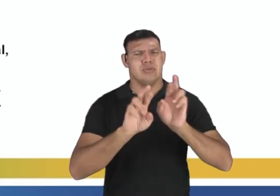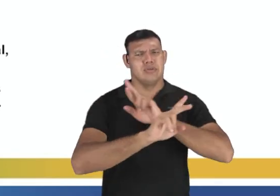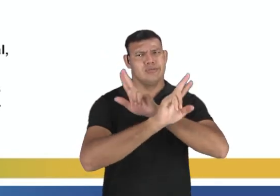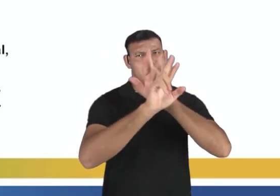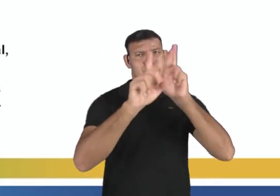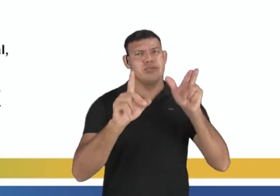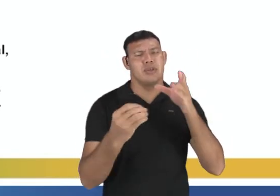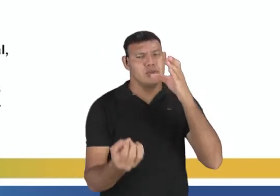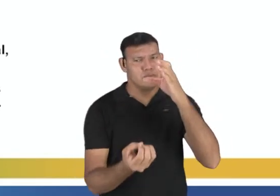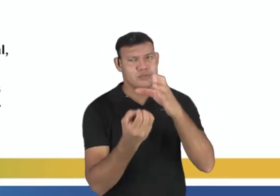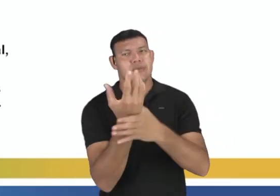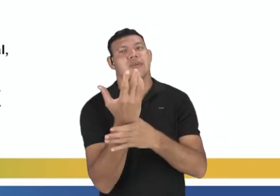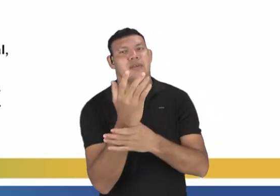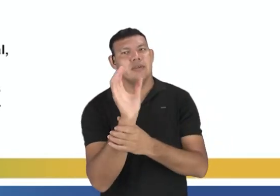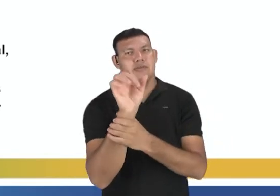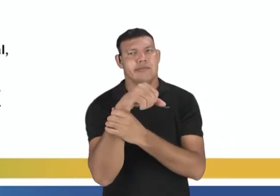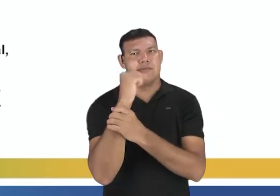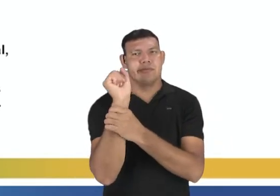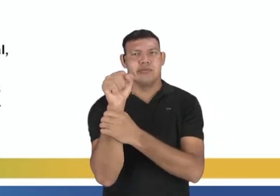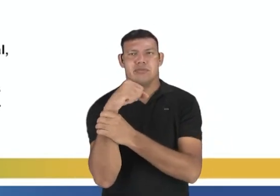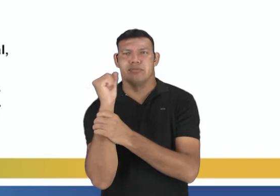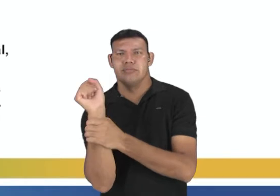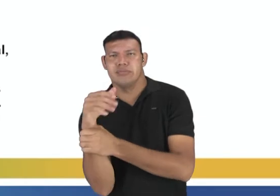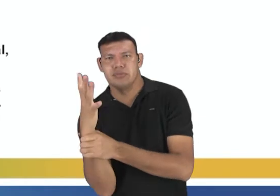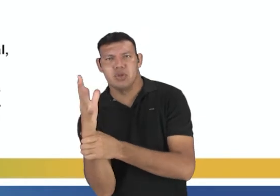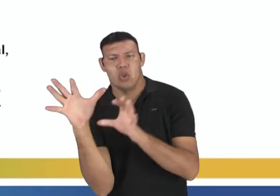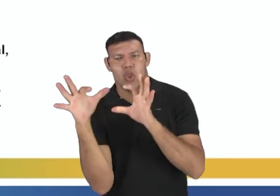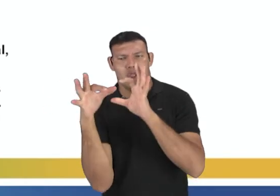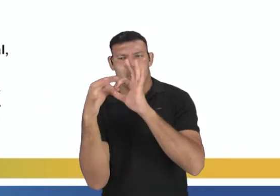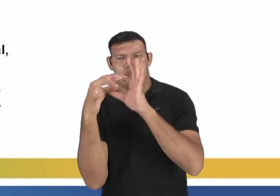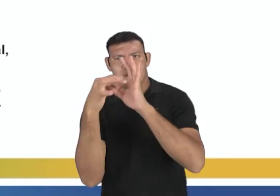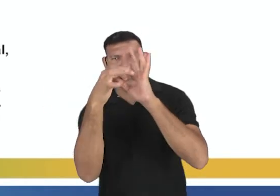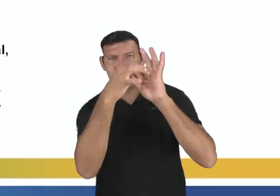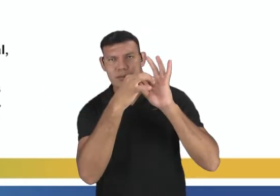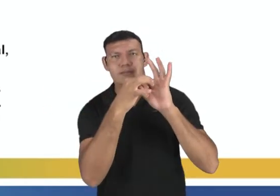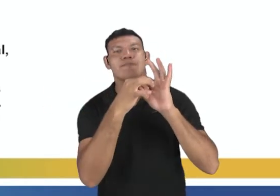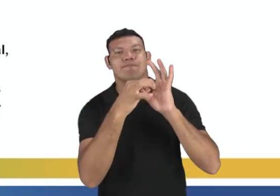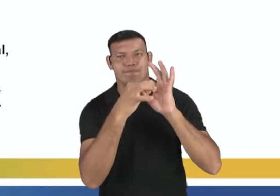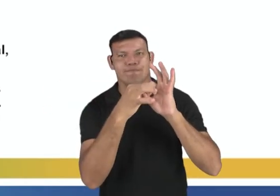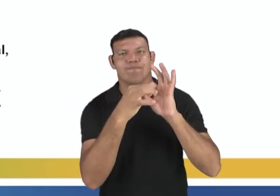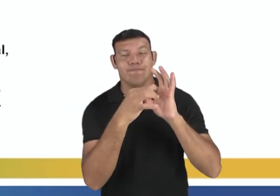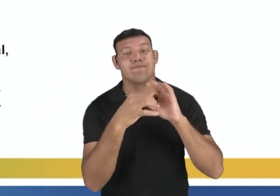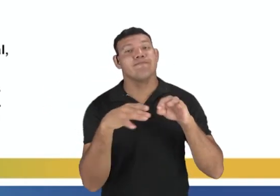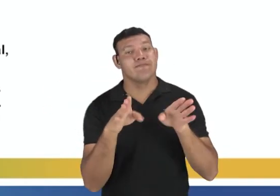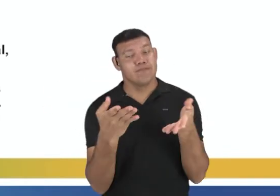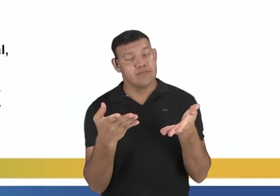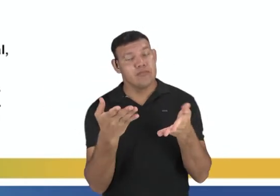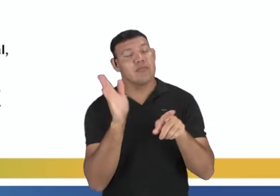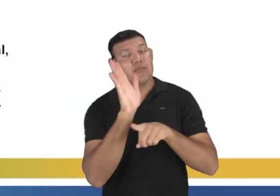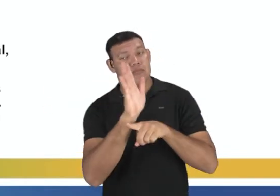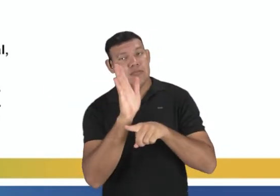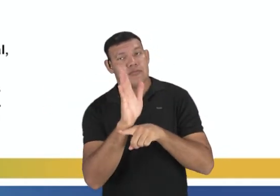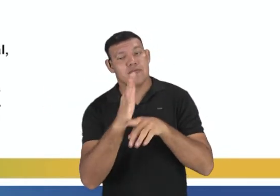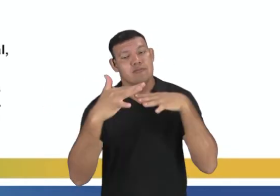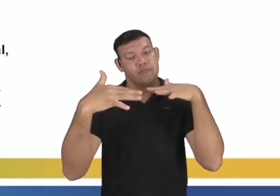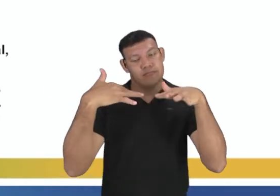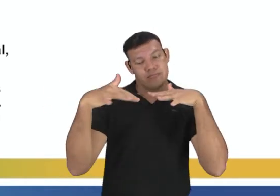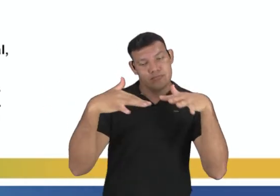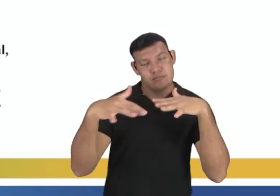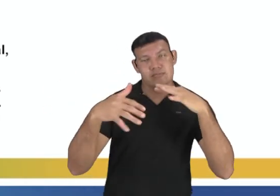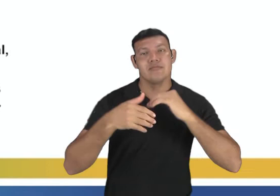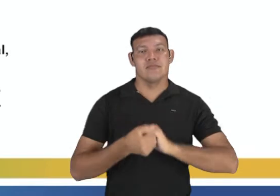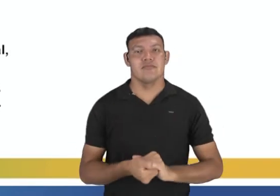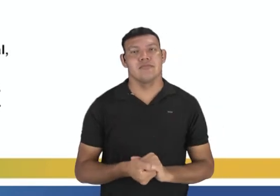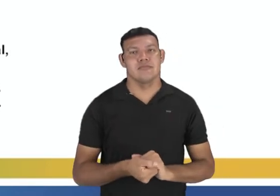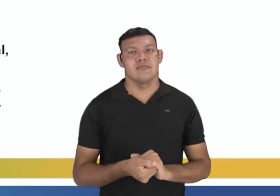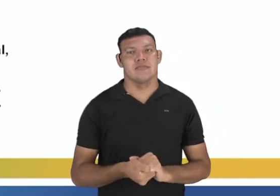esse sistema articular, ele junta todos esses ossos, né, e as cartilagens e ajuda a movimentar a nossa